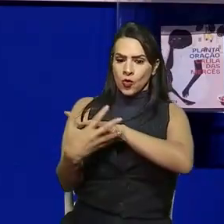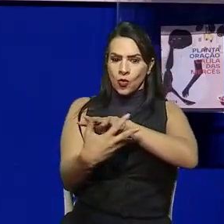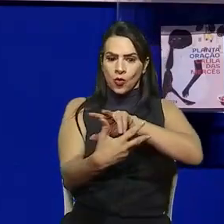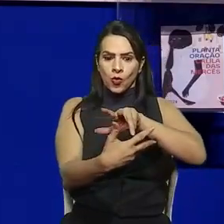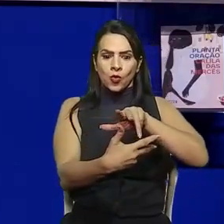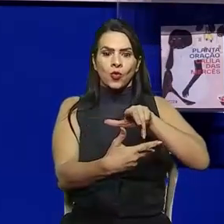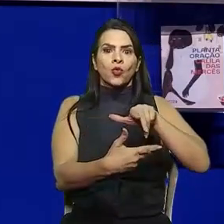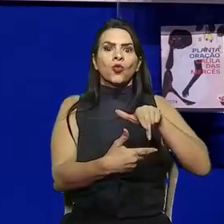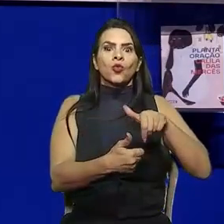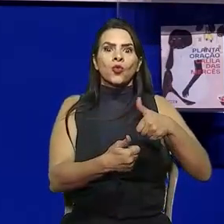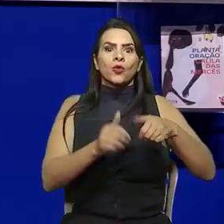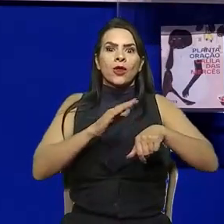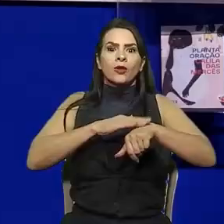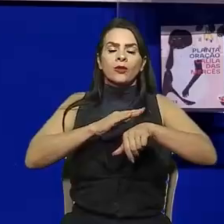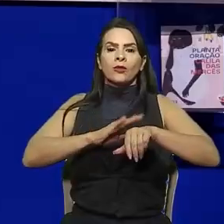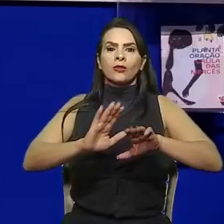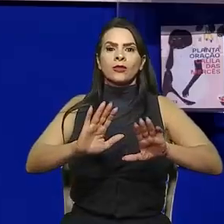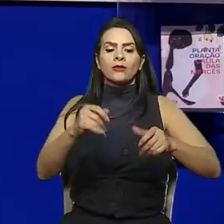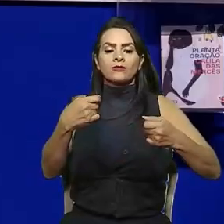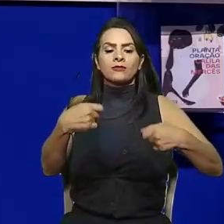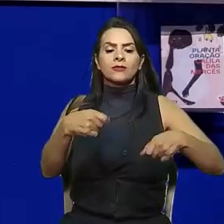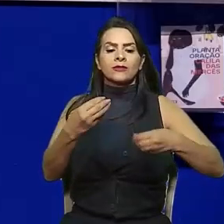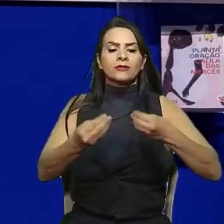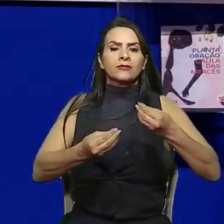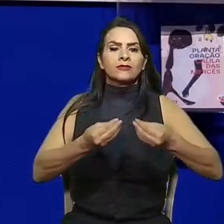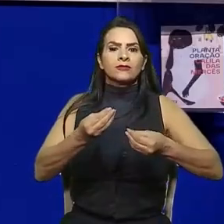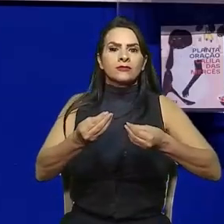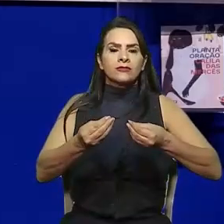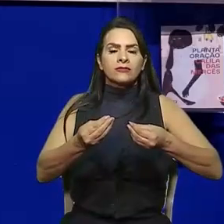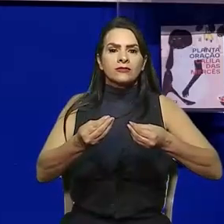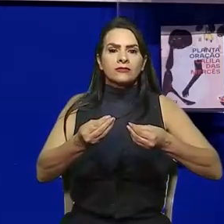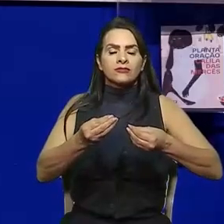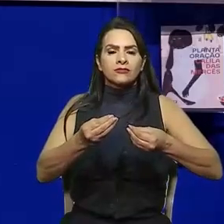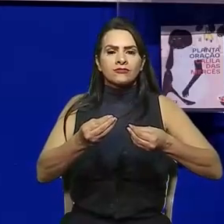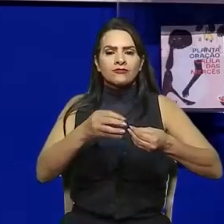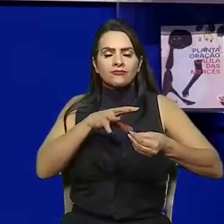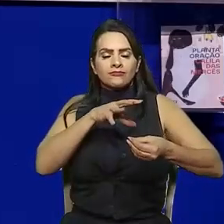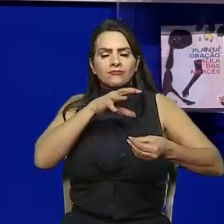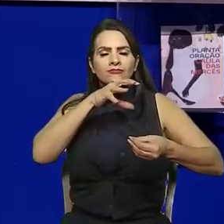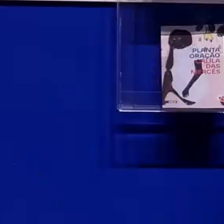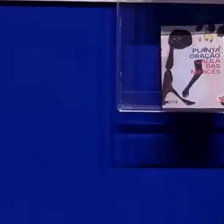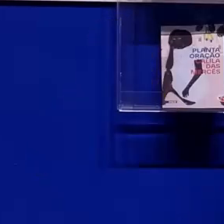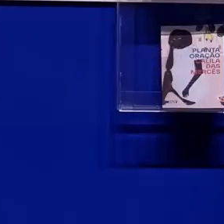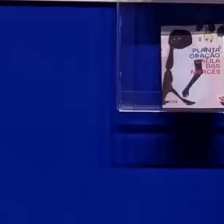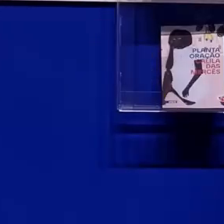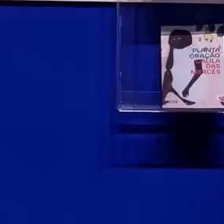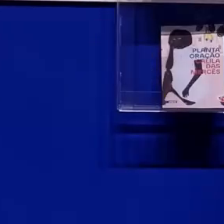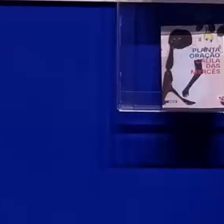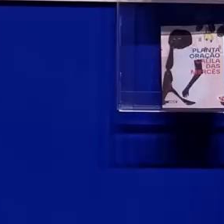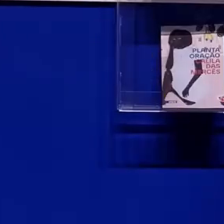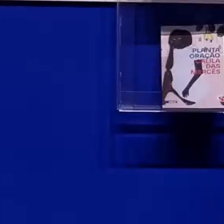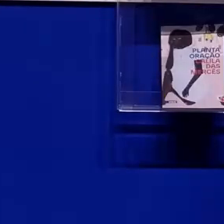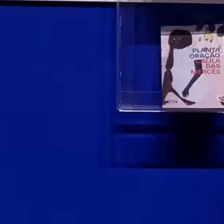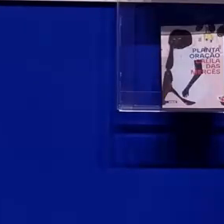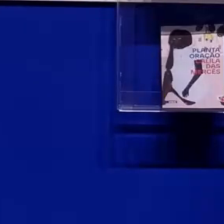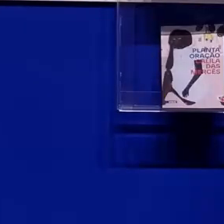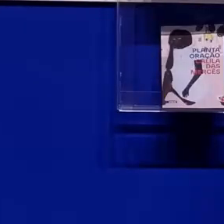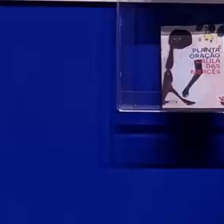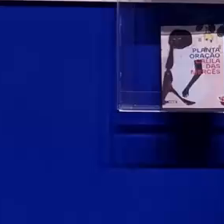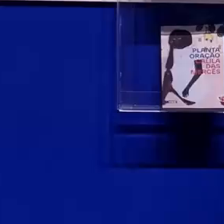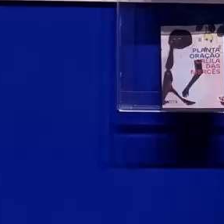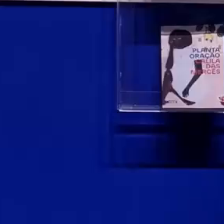mundo está num momento que é preciso respirar, né? Então a gente precisa de livros que